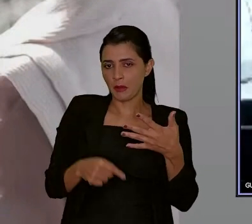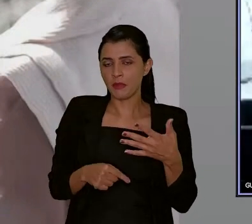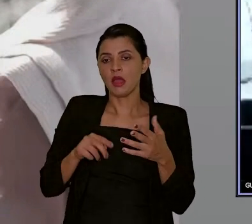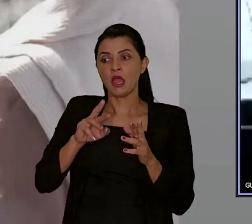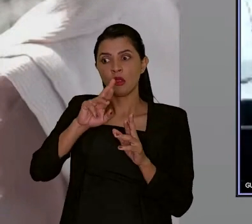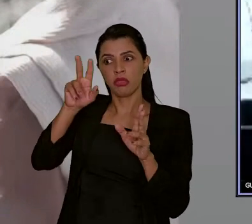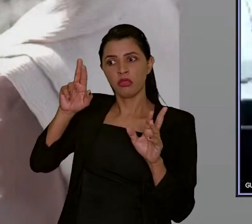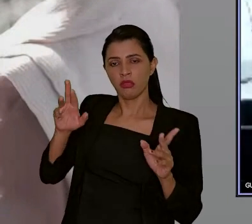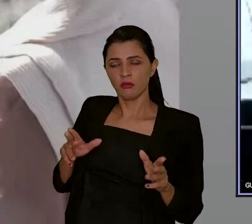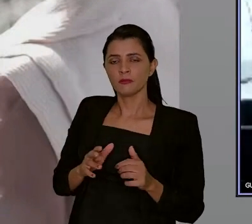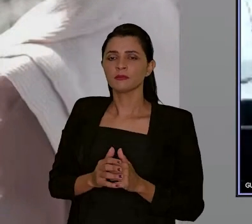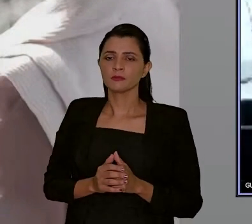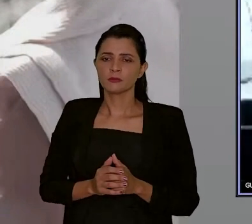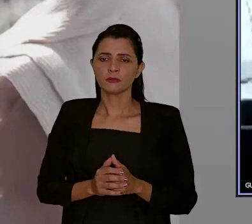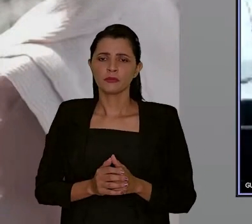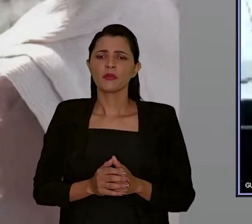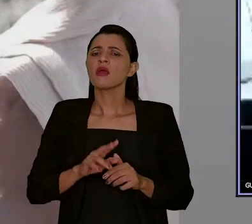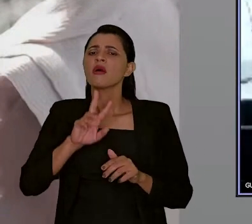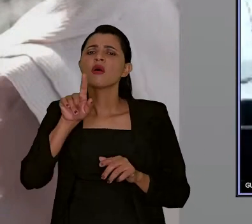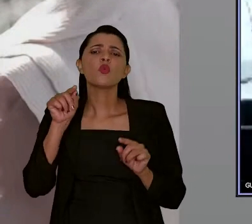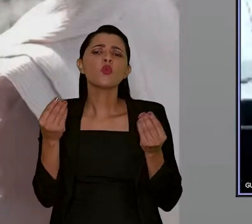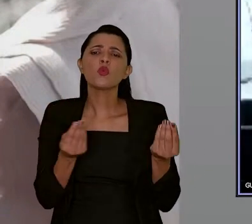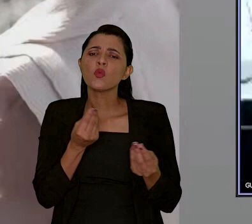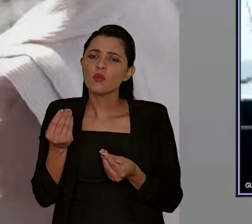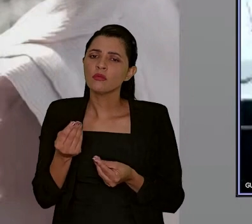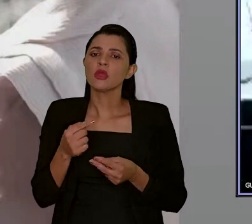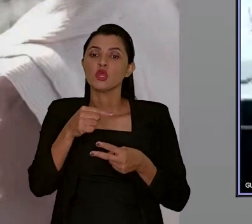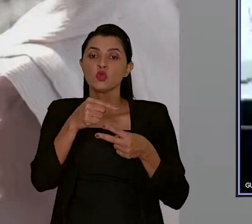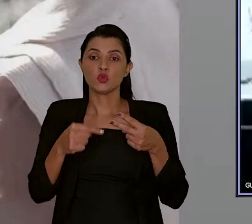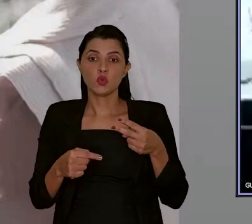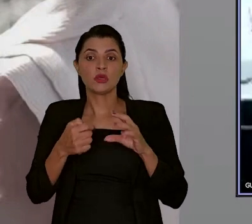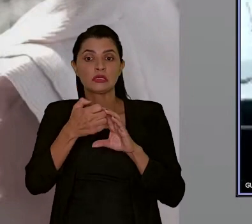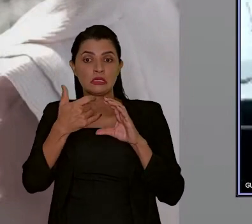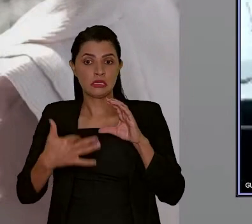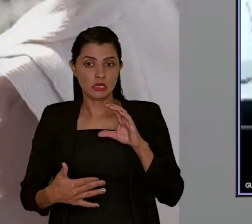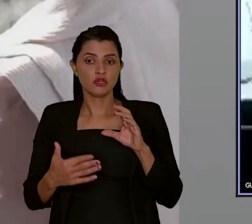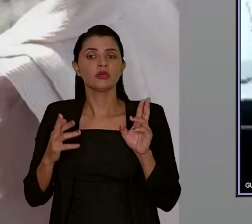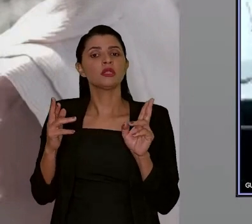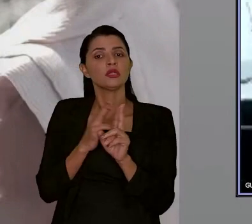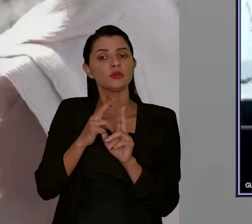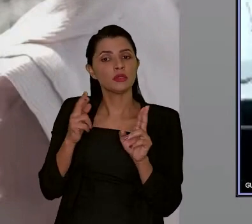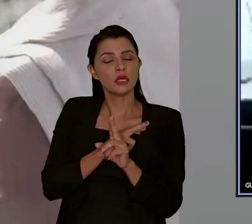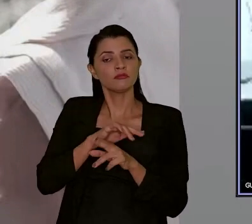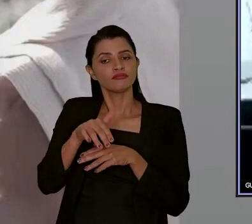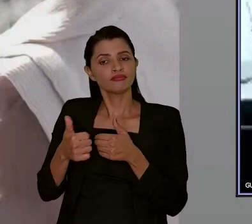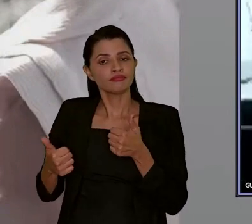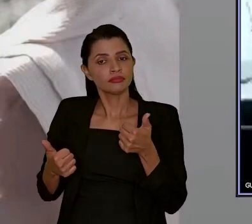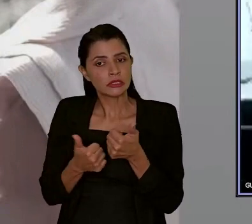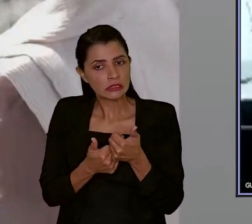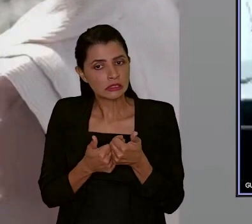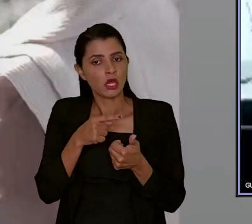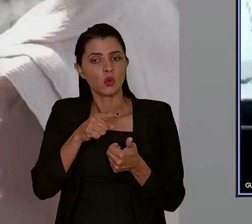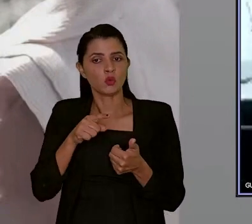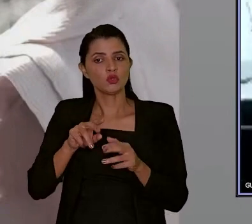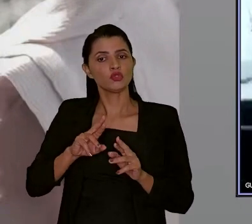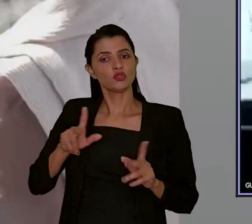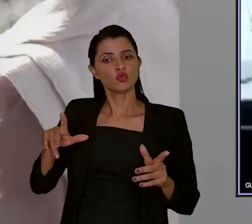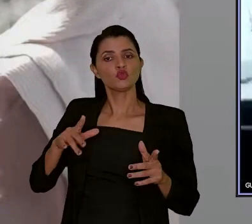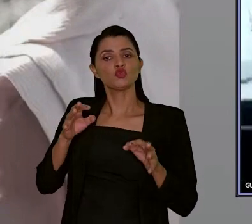diz respeito a duas características relacionadas à cooperação jurídica internacional. Se